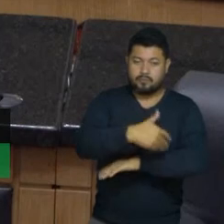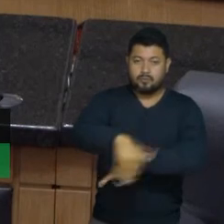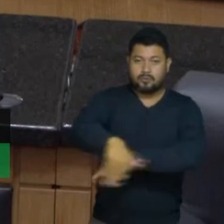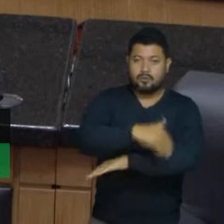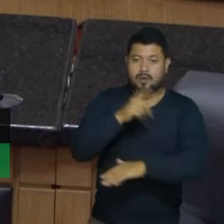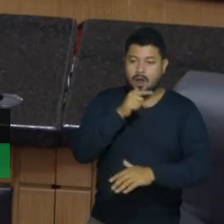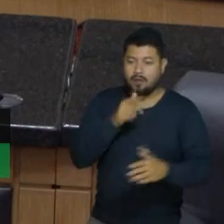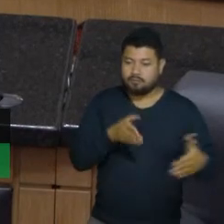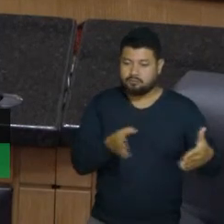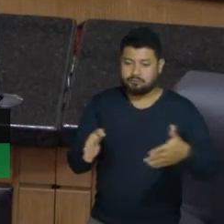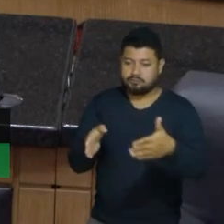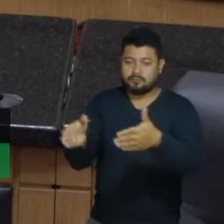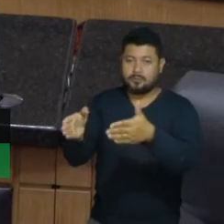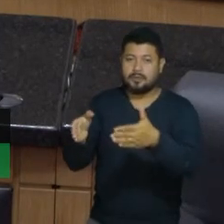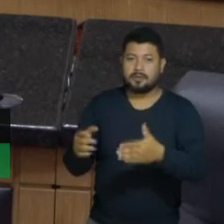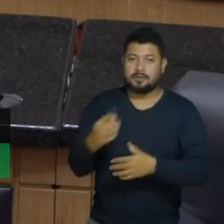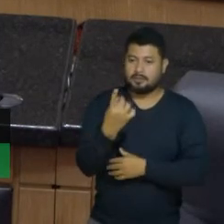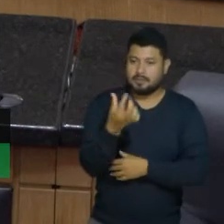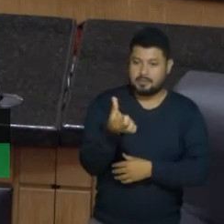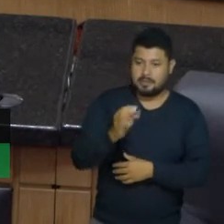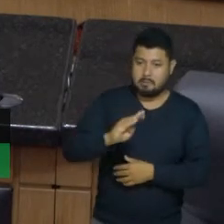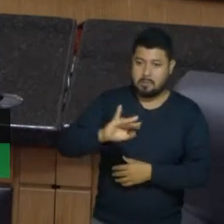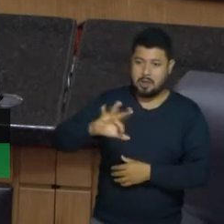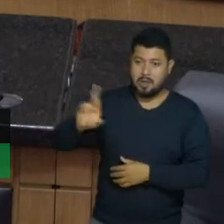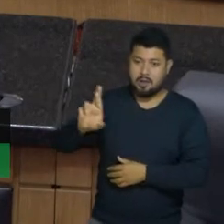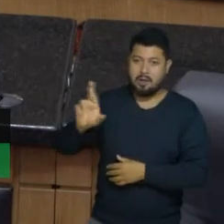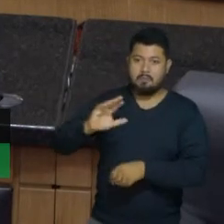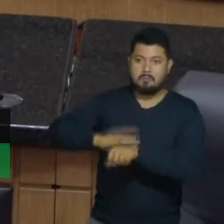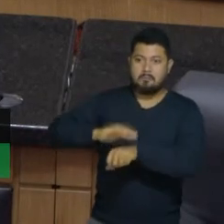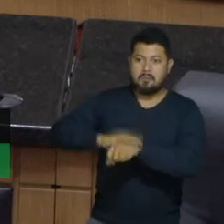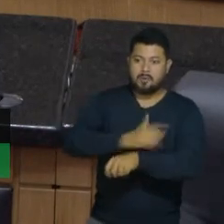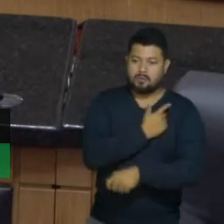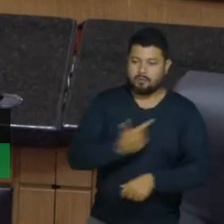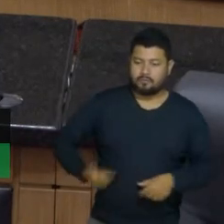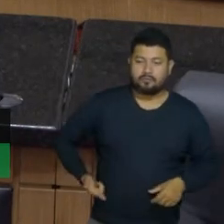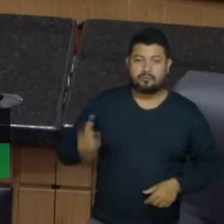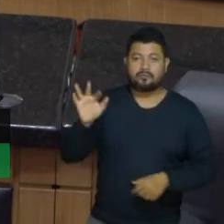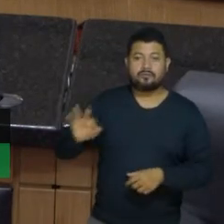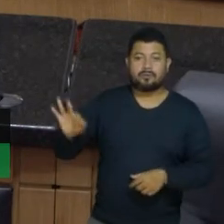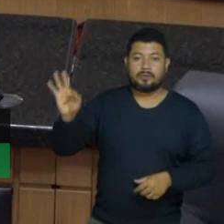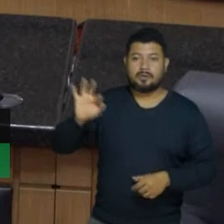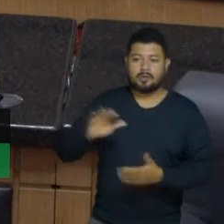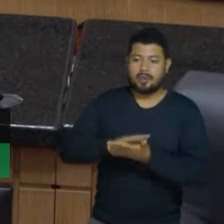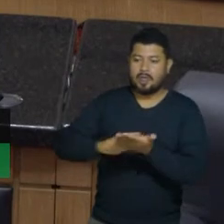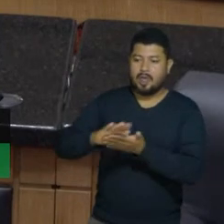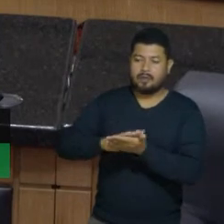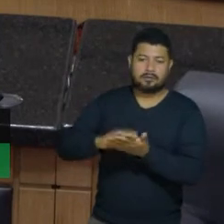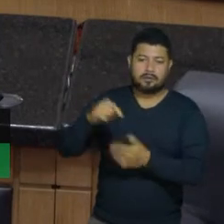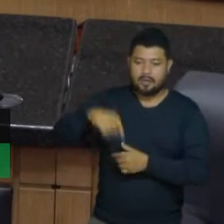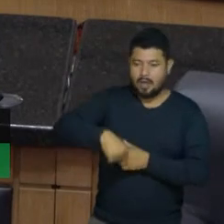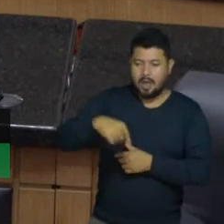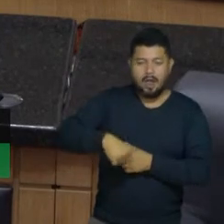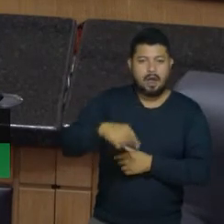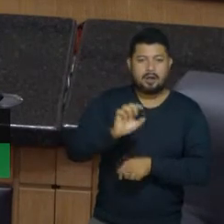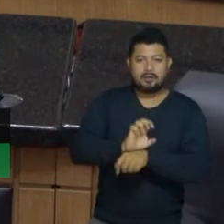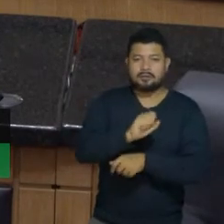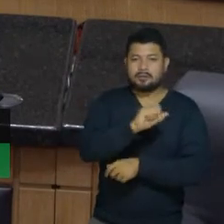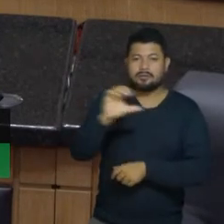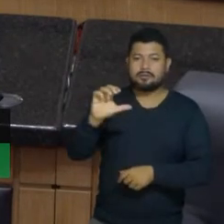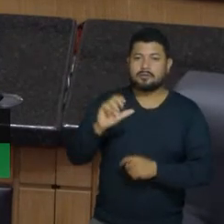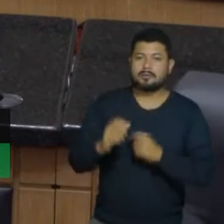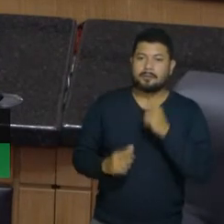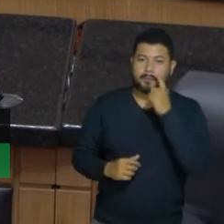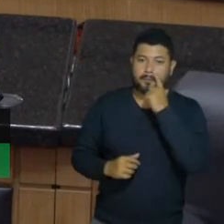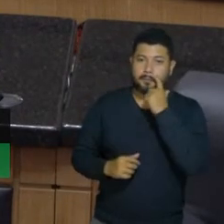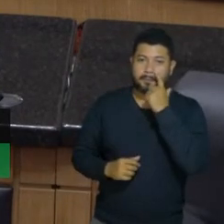do governo federal. Então é importante salientar que o governo do Estado está iniciando fazendo sua parte. Esperamos que nós tenhamos o mesmo